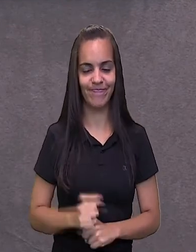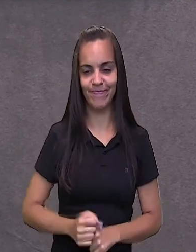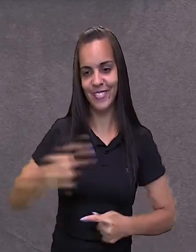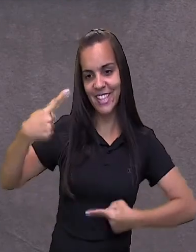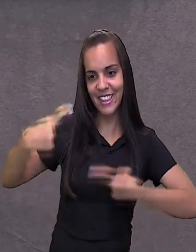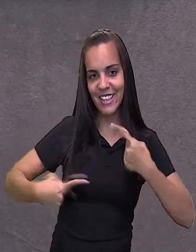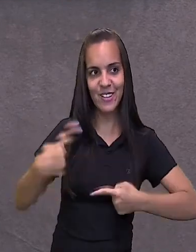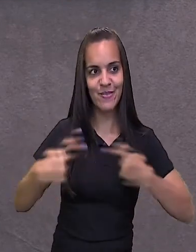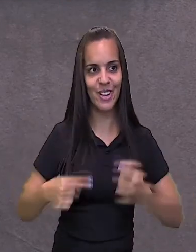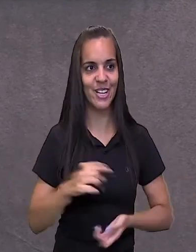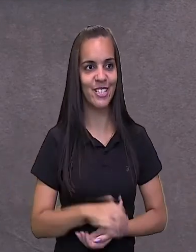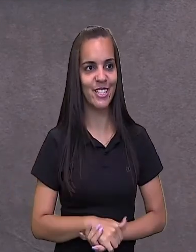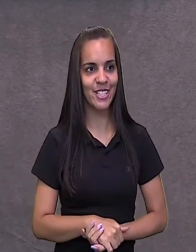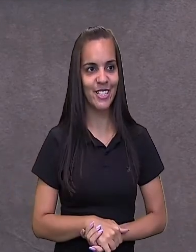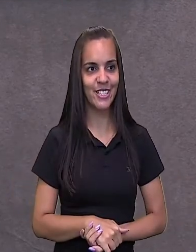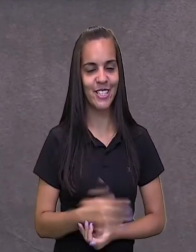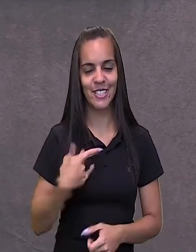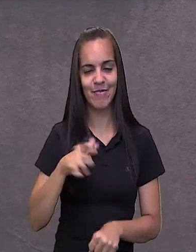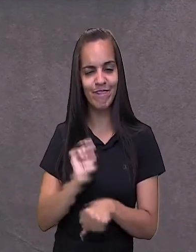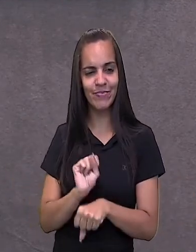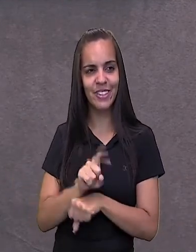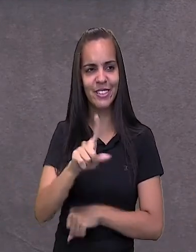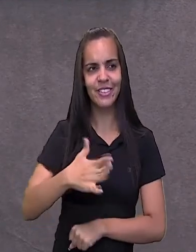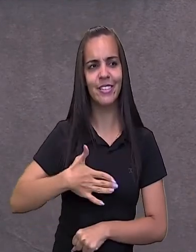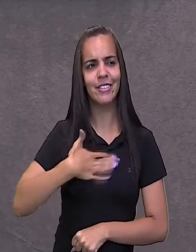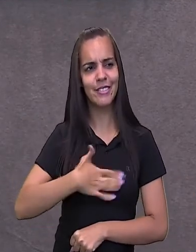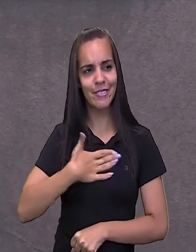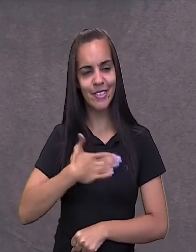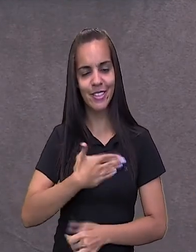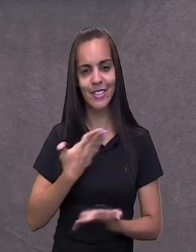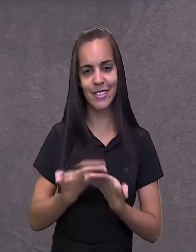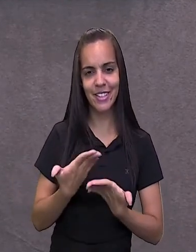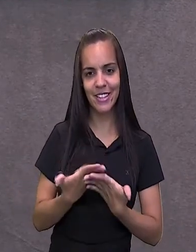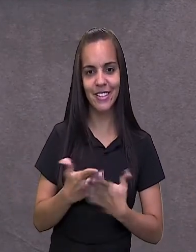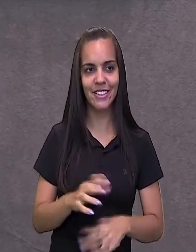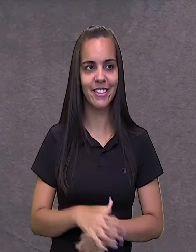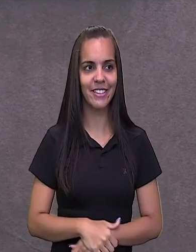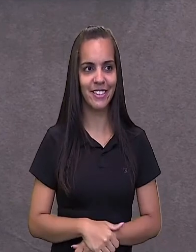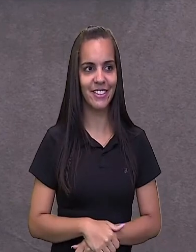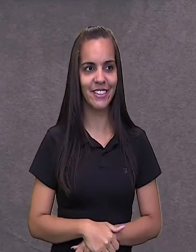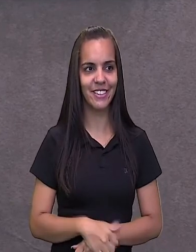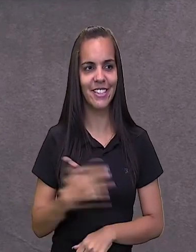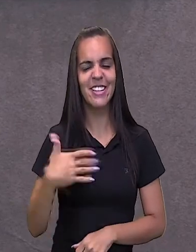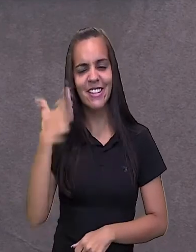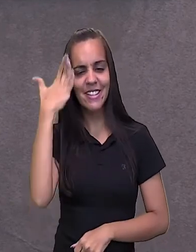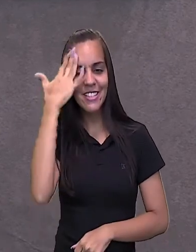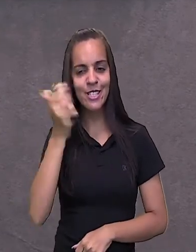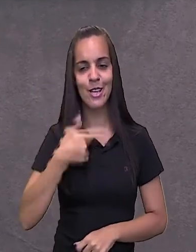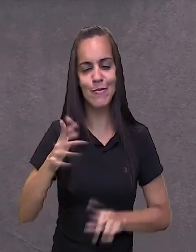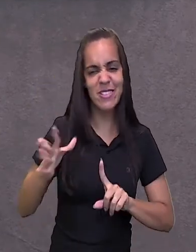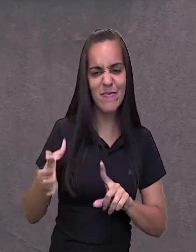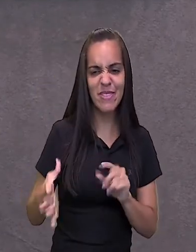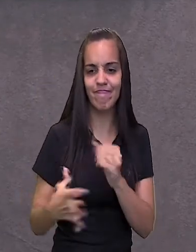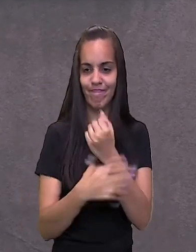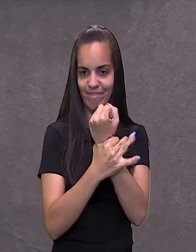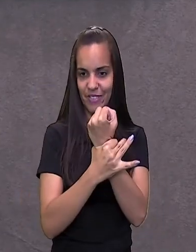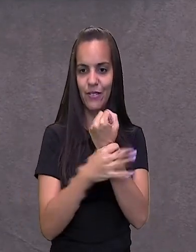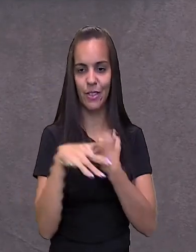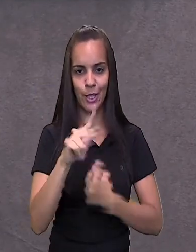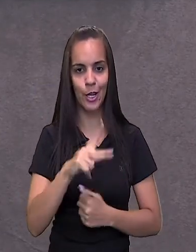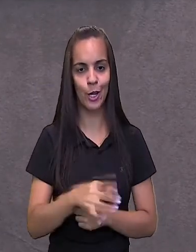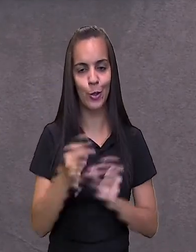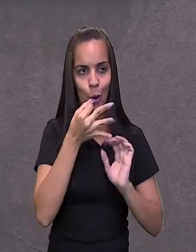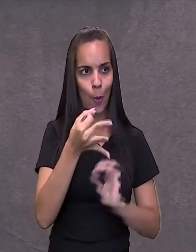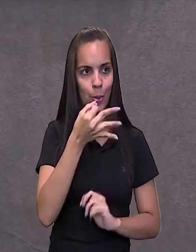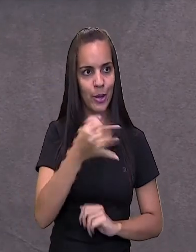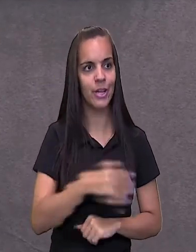debate. Isso aí. E espero que você lá na sala de aula possa realmente saber defender a sua ideia. Um